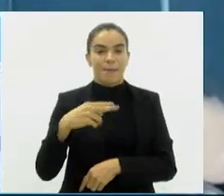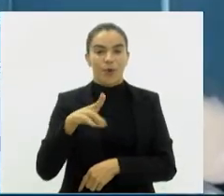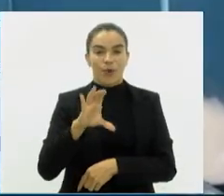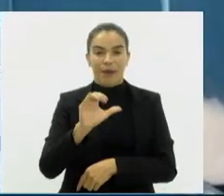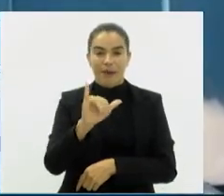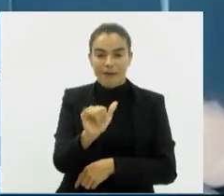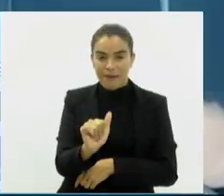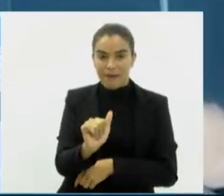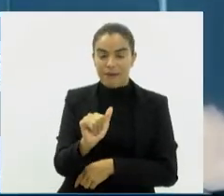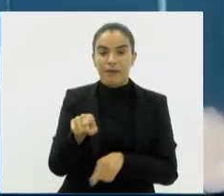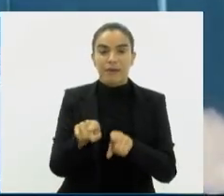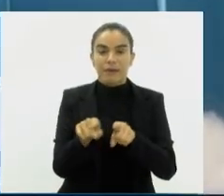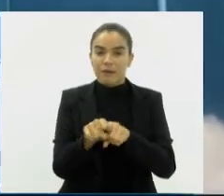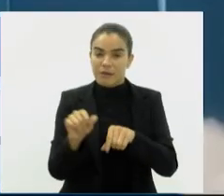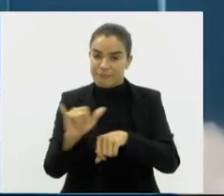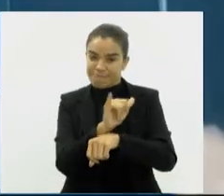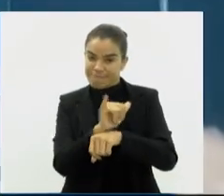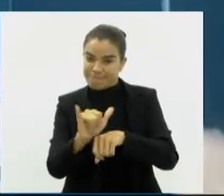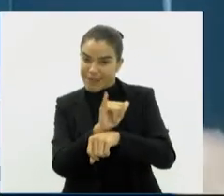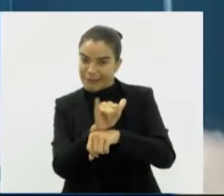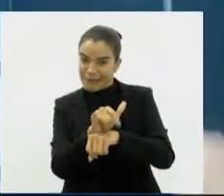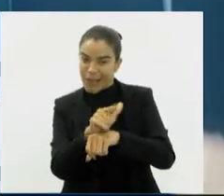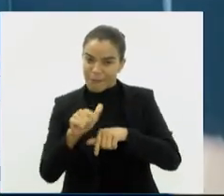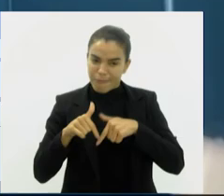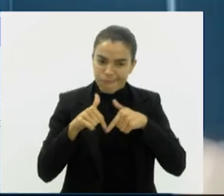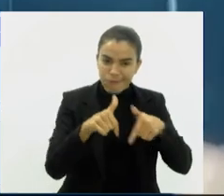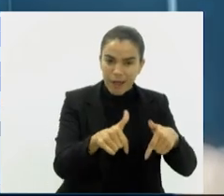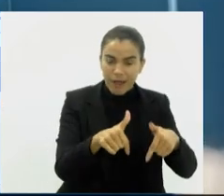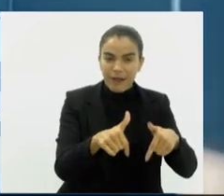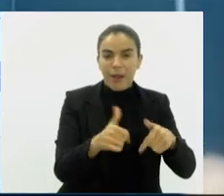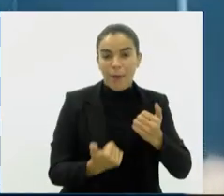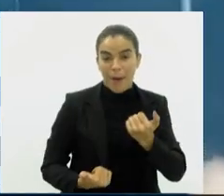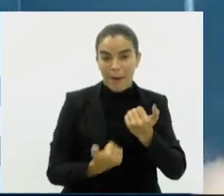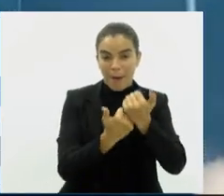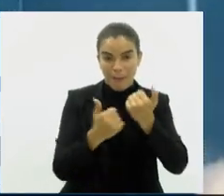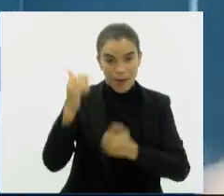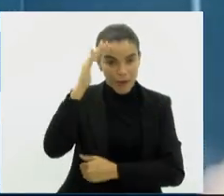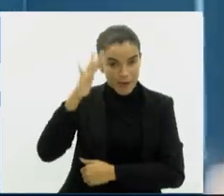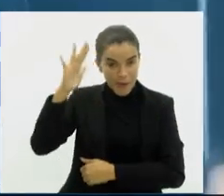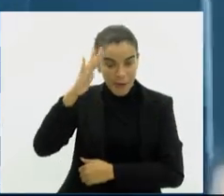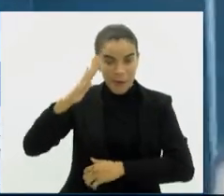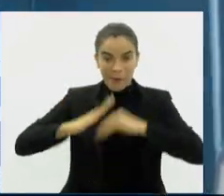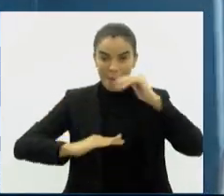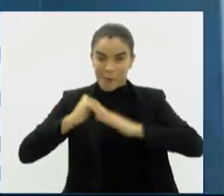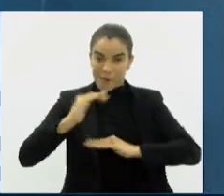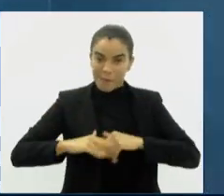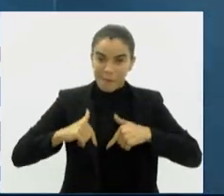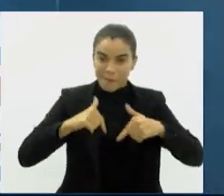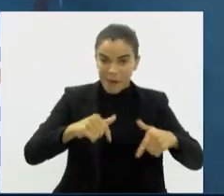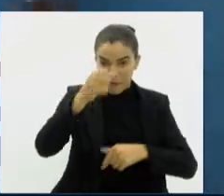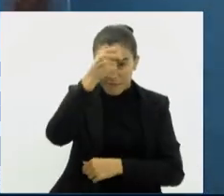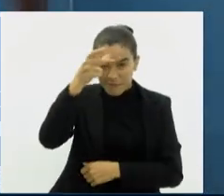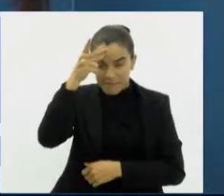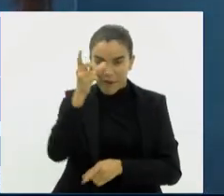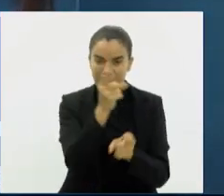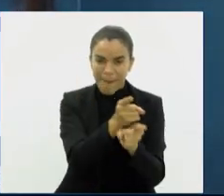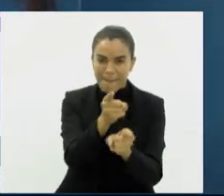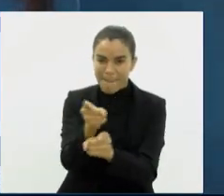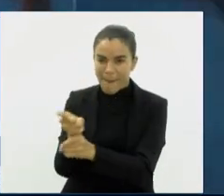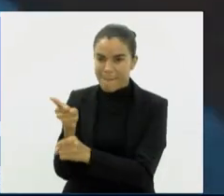as estratégias desenhadas para lidar com a situação estão o apoio teórico e prático às prefeituras para